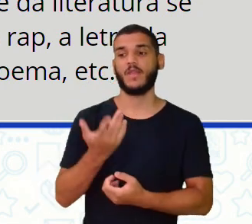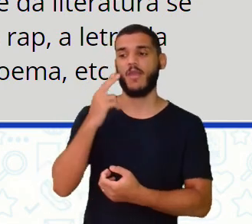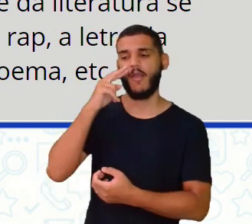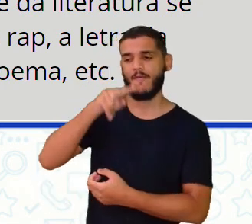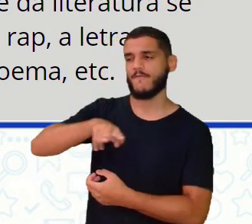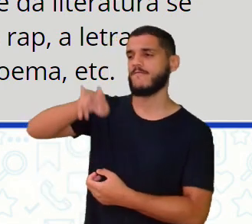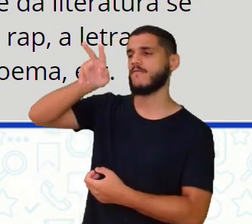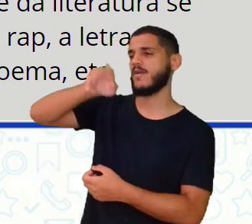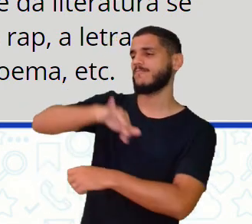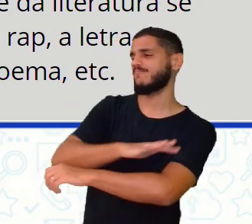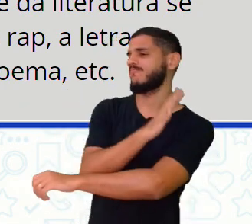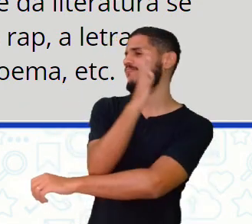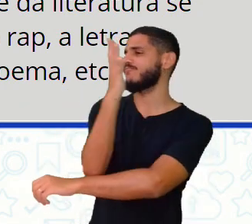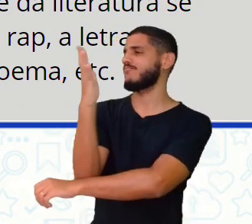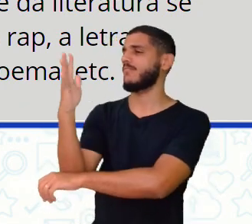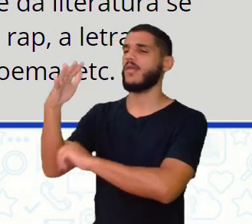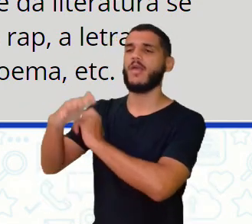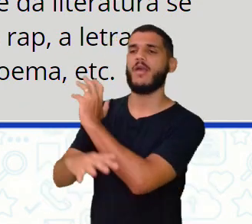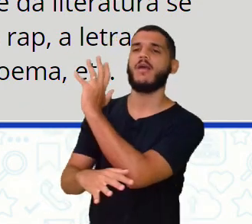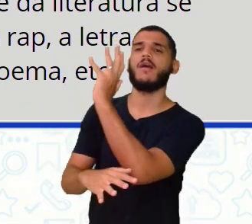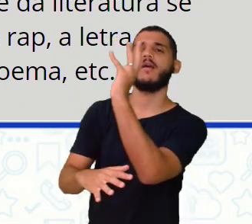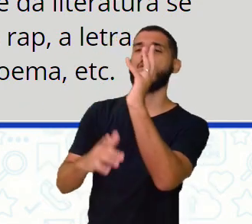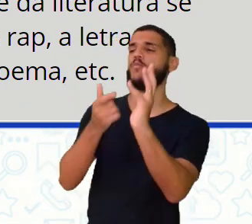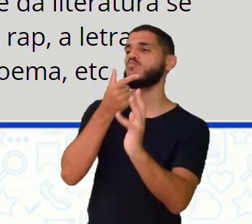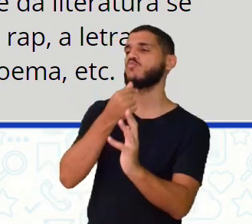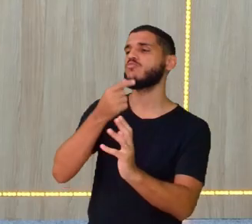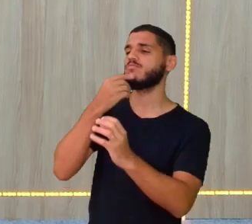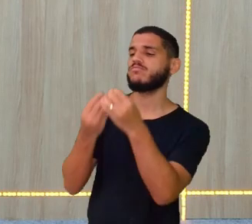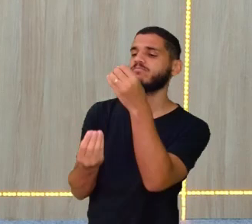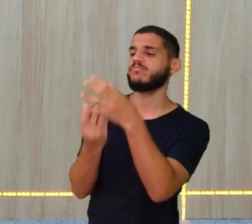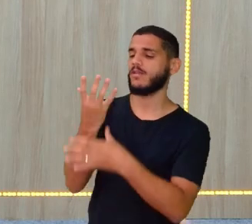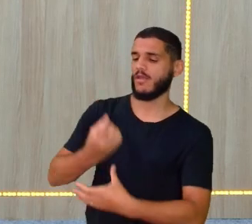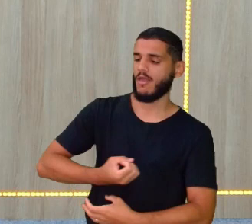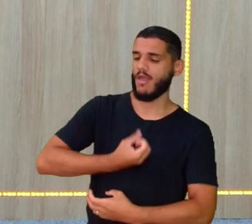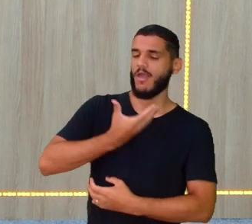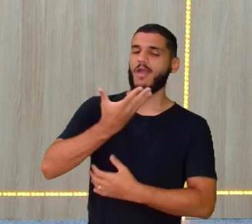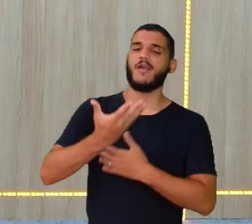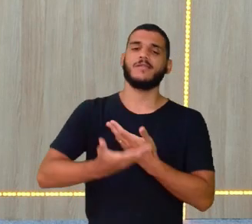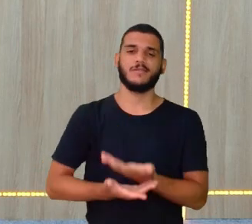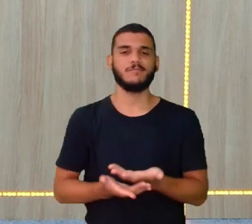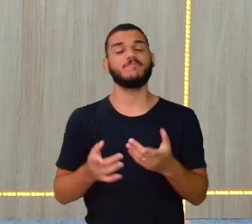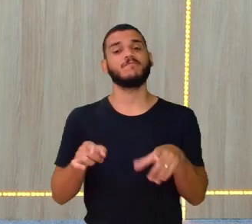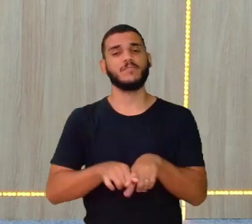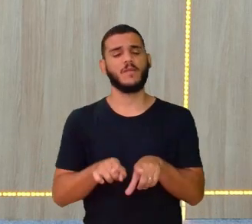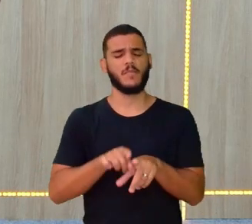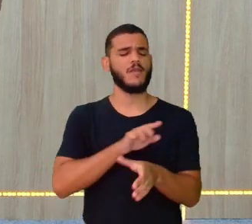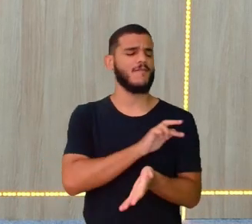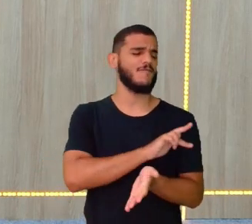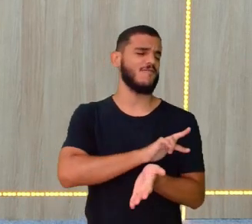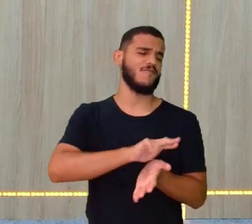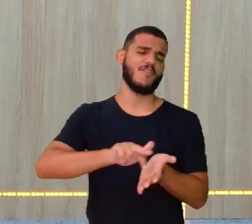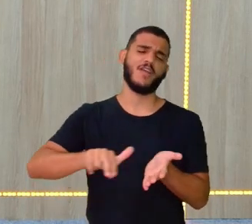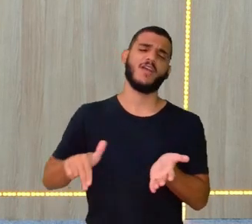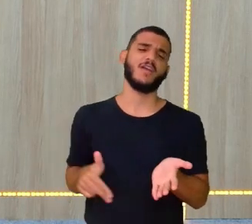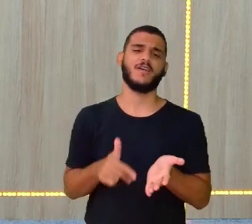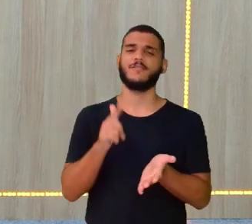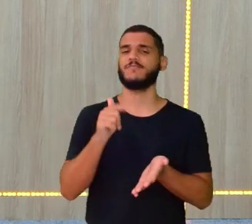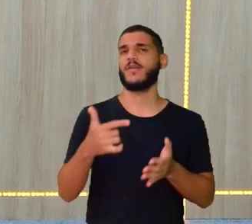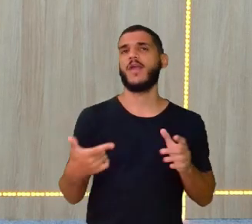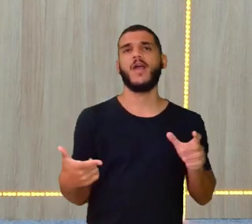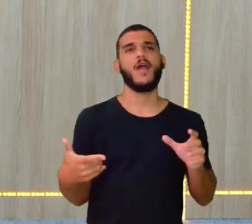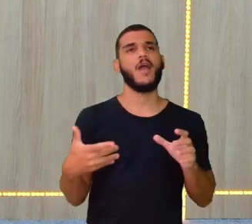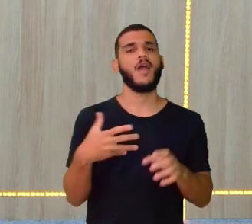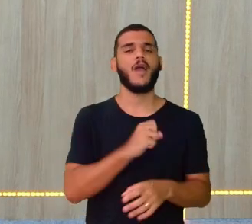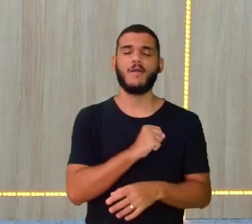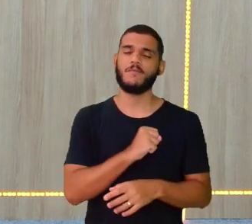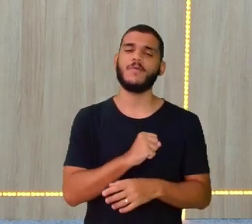natureza, Manuel de Barros fez poesia, não é? E tantos outros que são amantes da